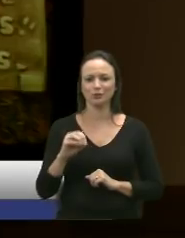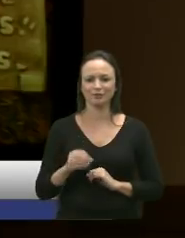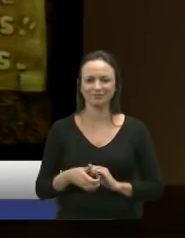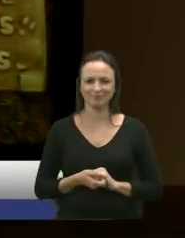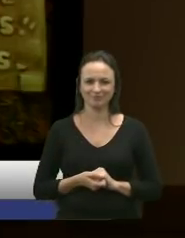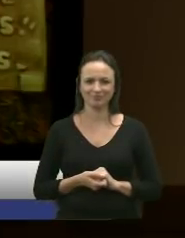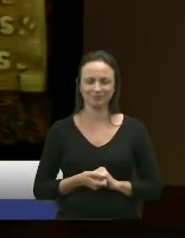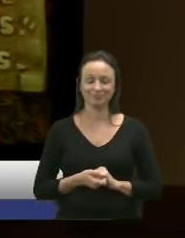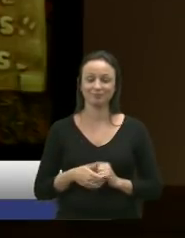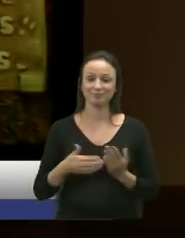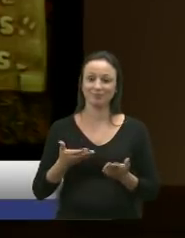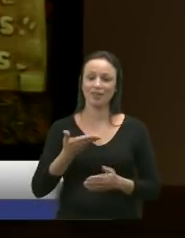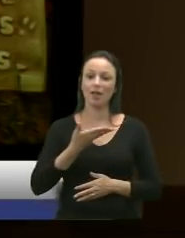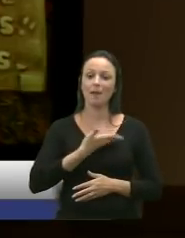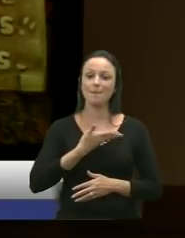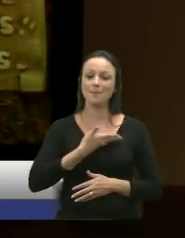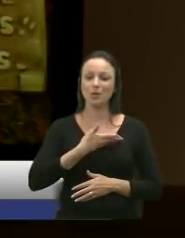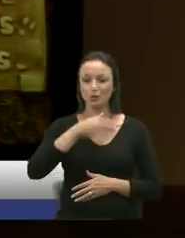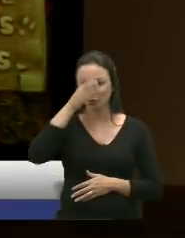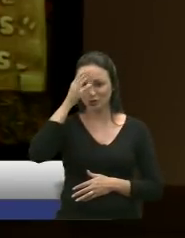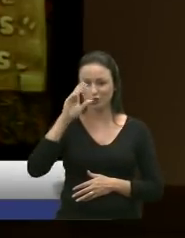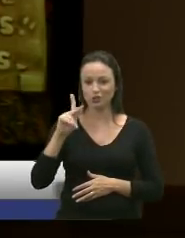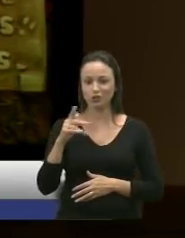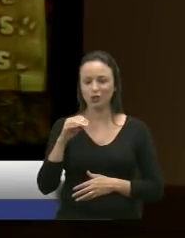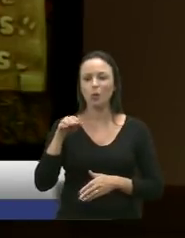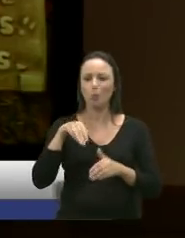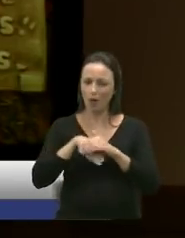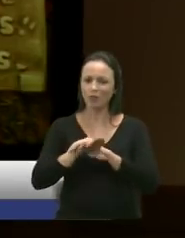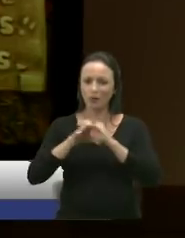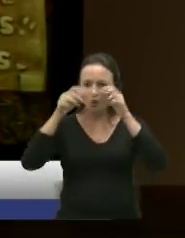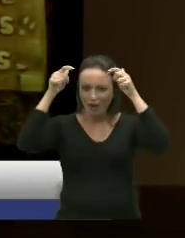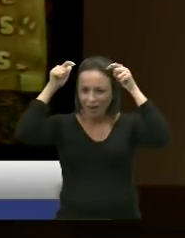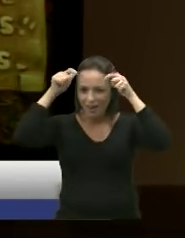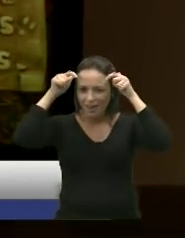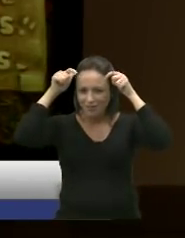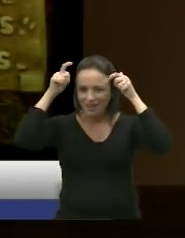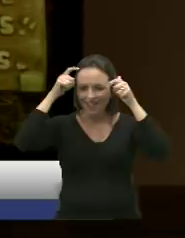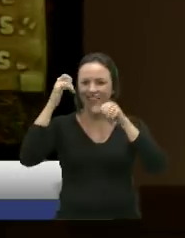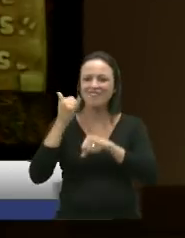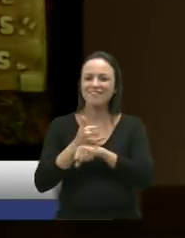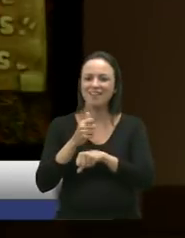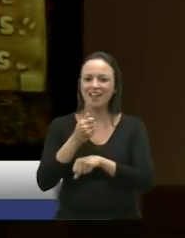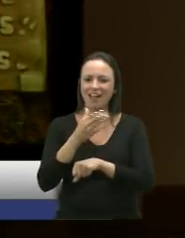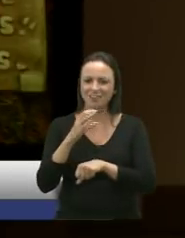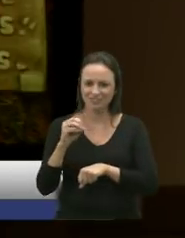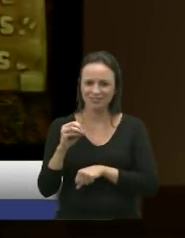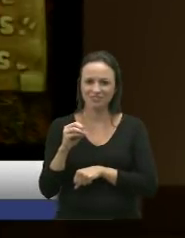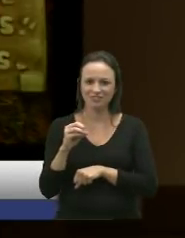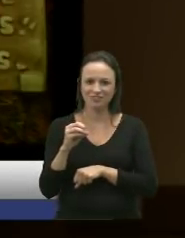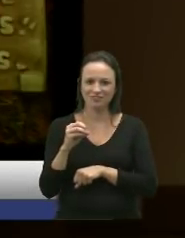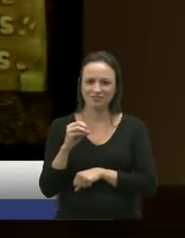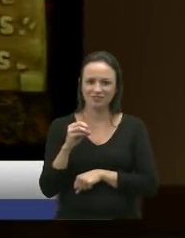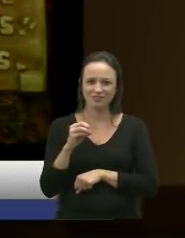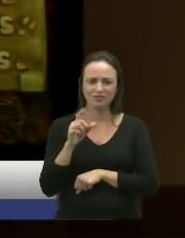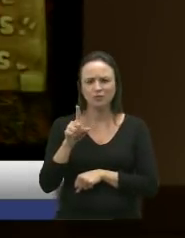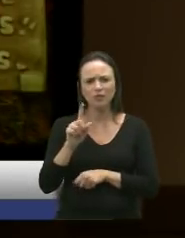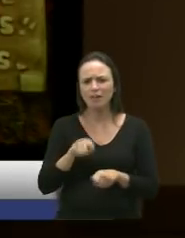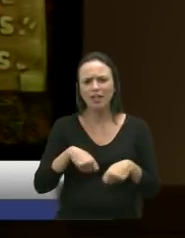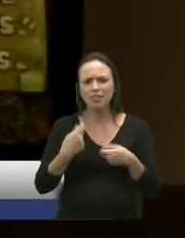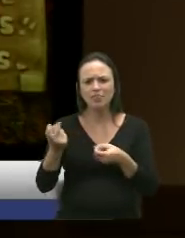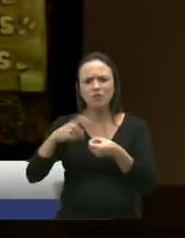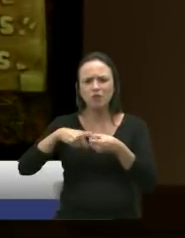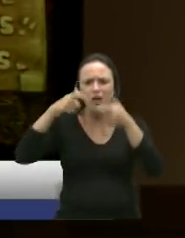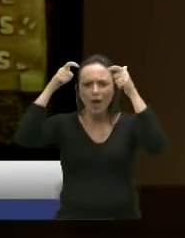Amigos do tio Chico guardaram lembrancinhas do tipo capacete de aço. E tu, não vais devolver o capacete?